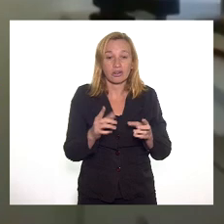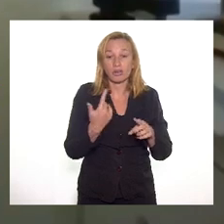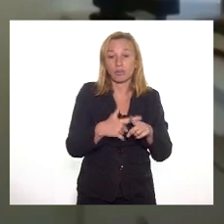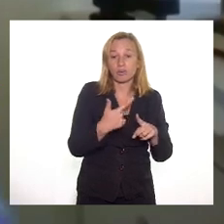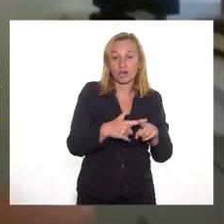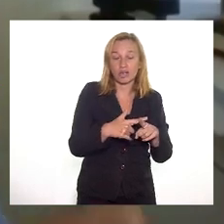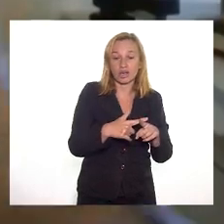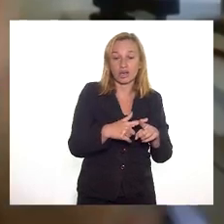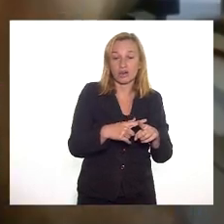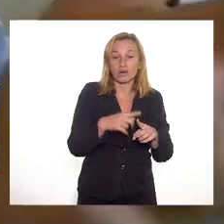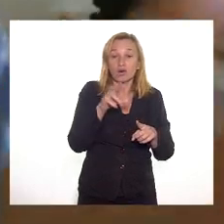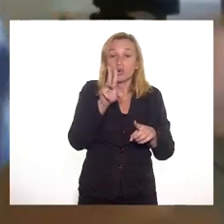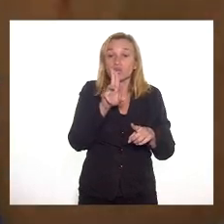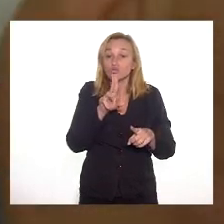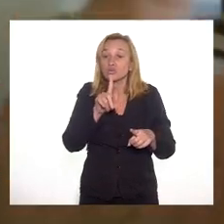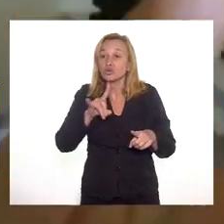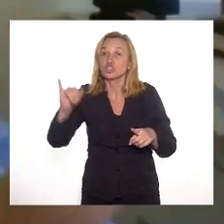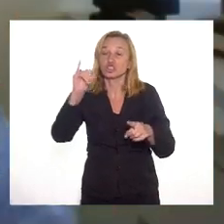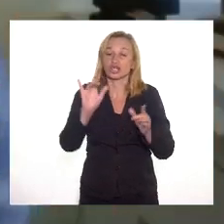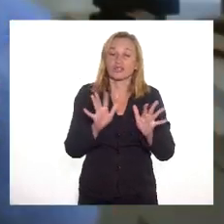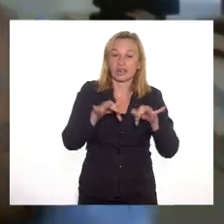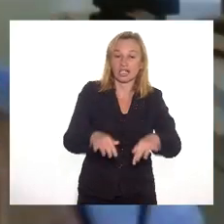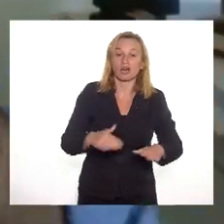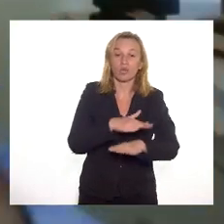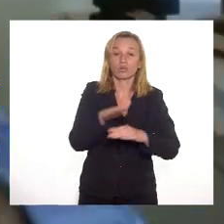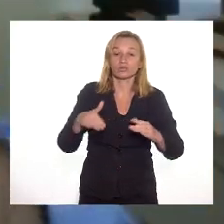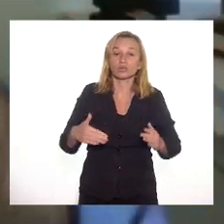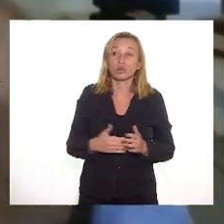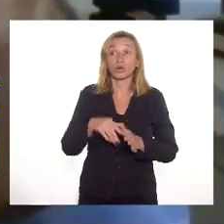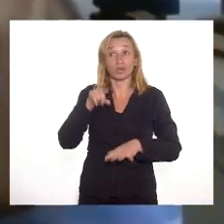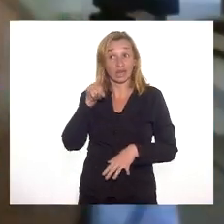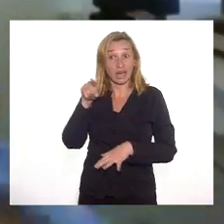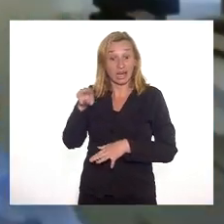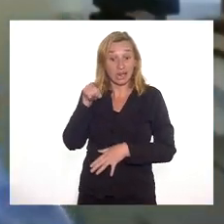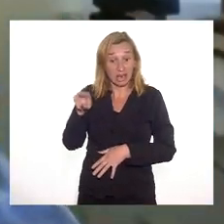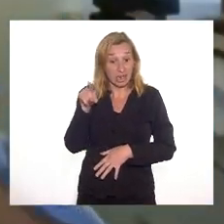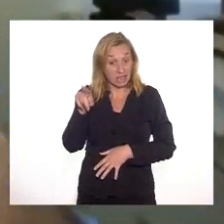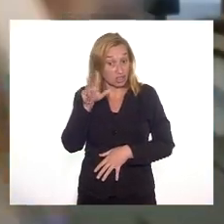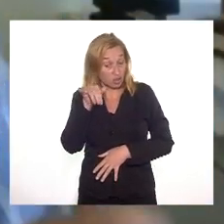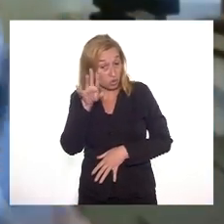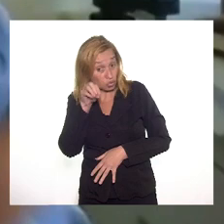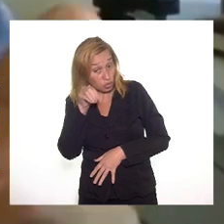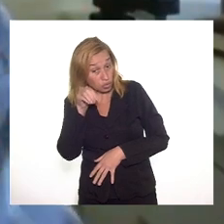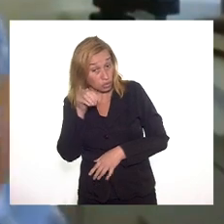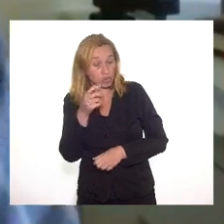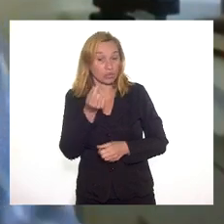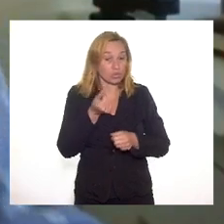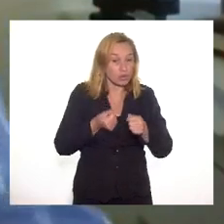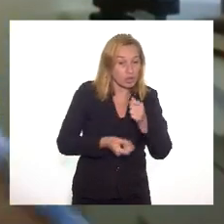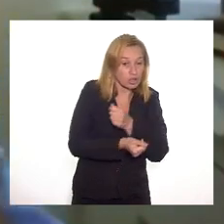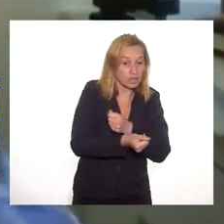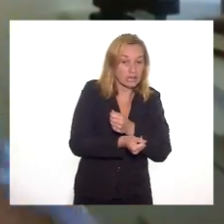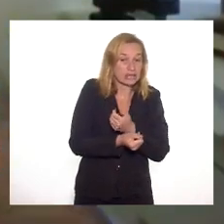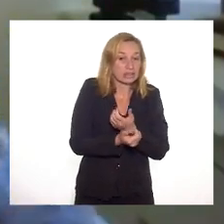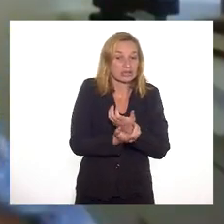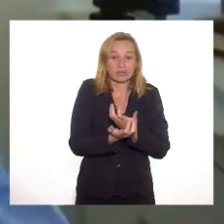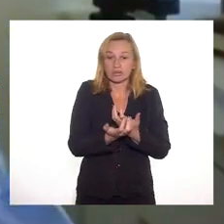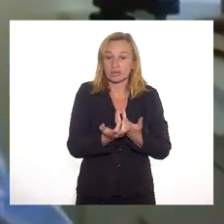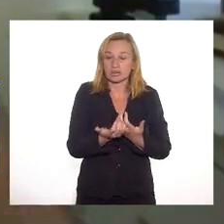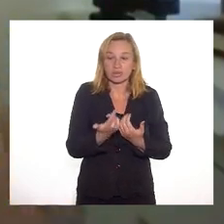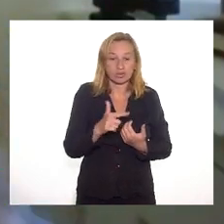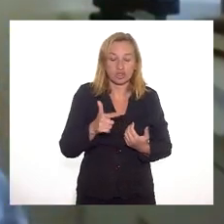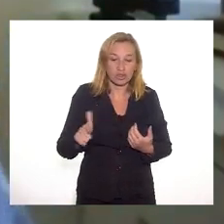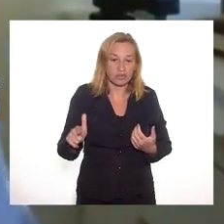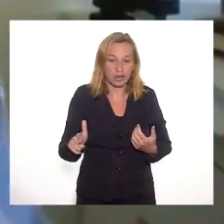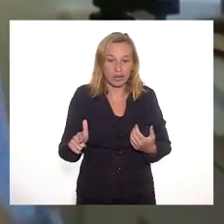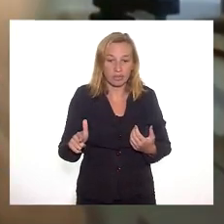um dia acabar, quando todos aqueles que estão no fundo financeiro não tiverem mais na face